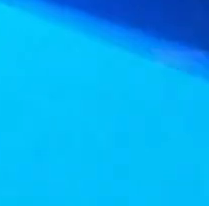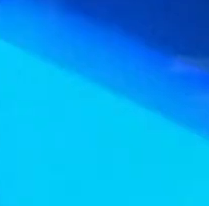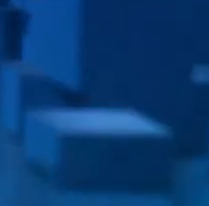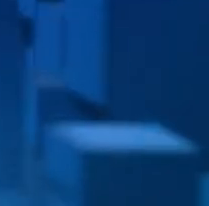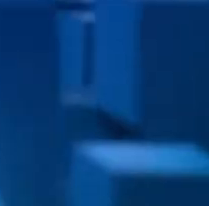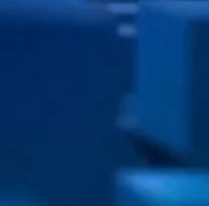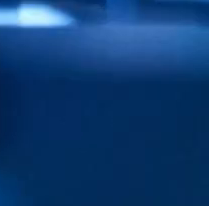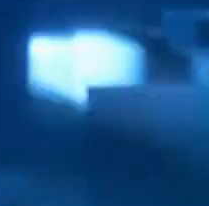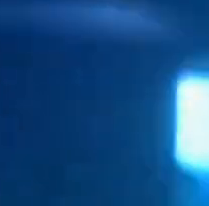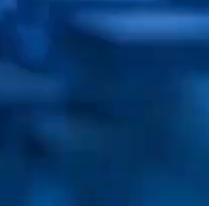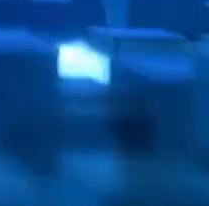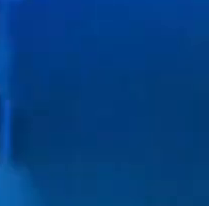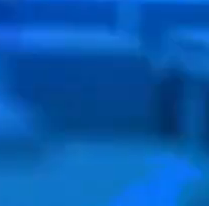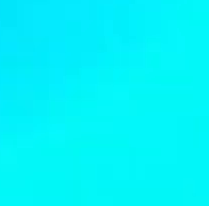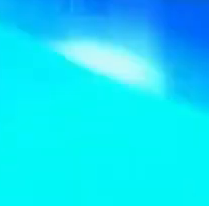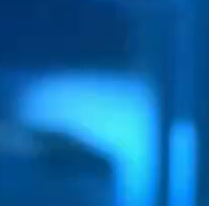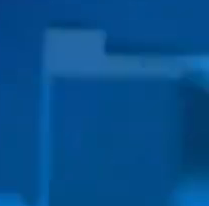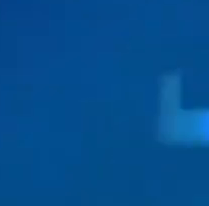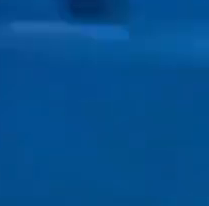Música